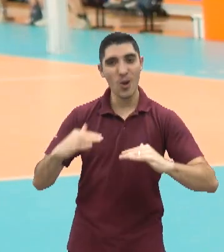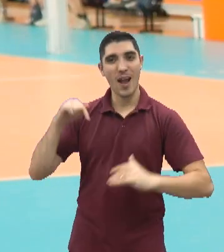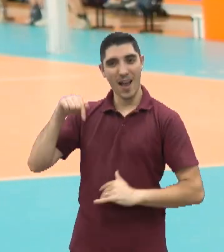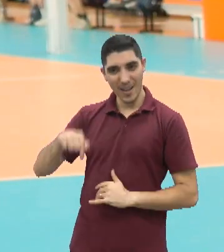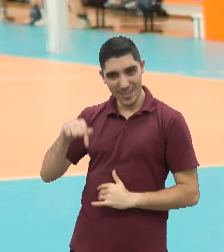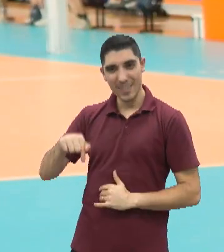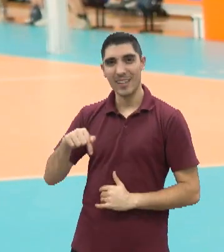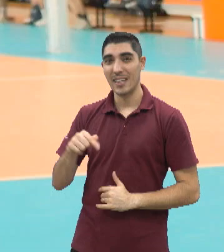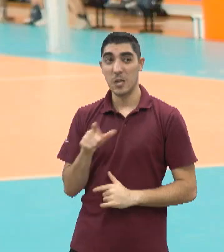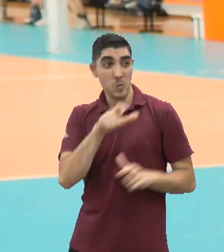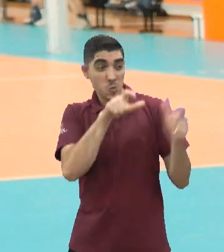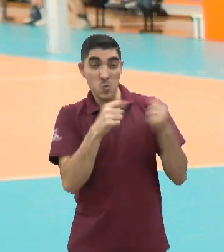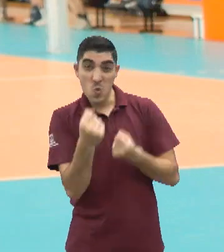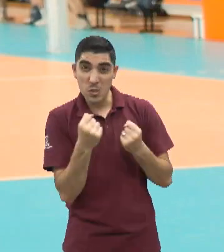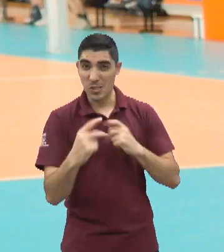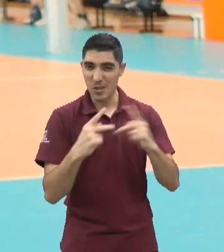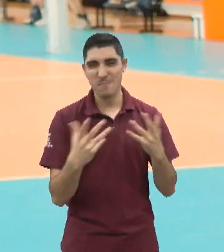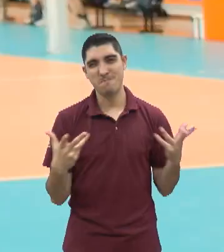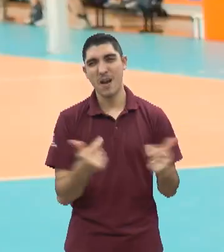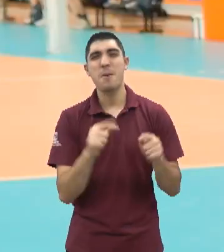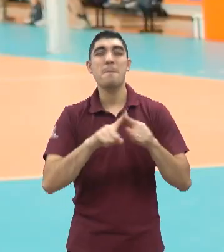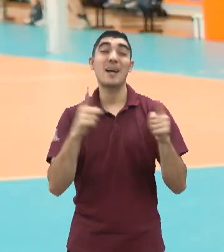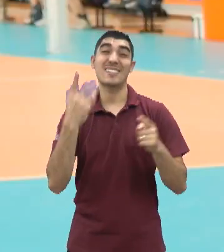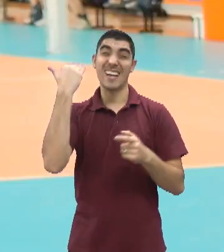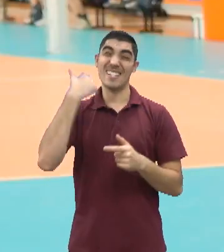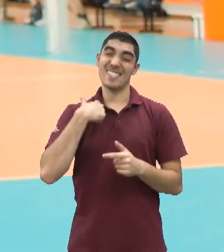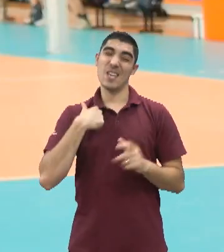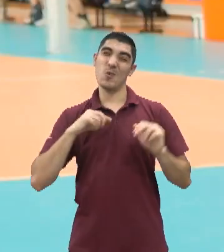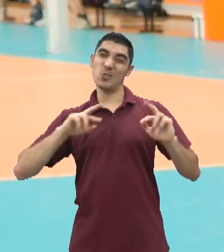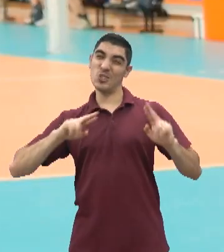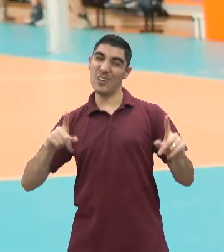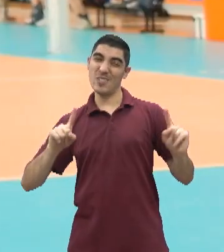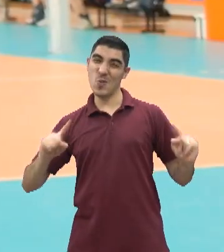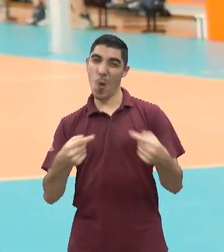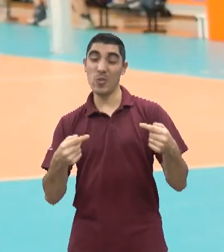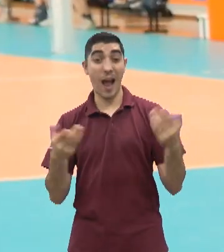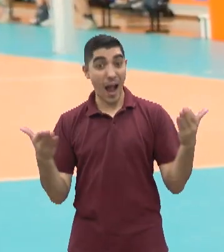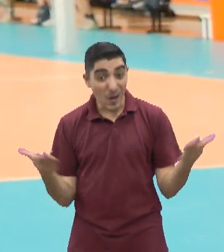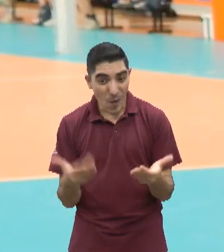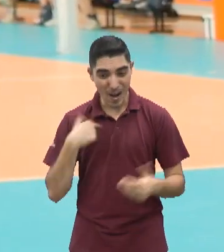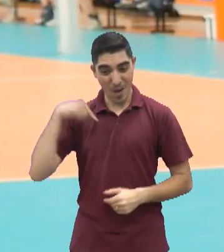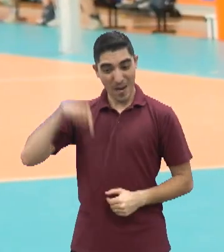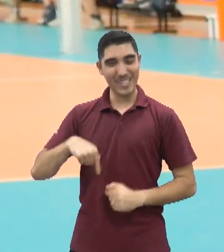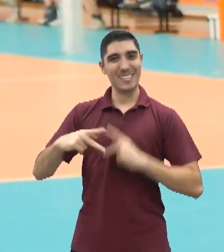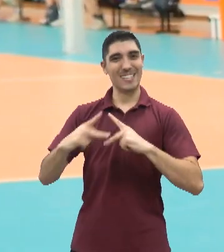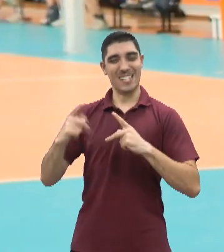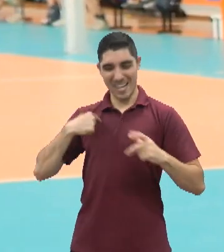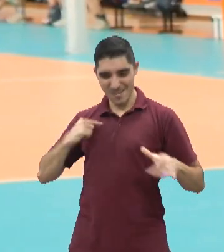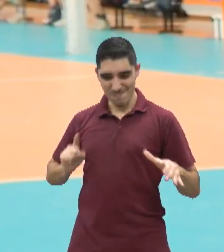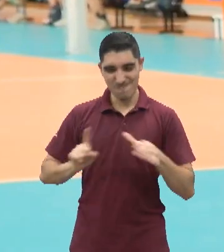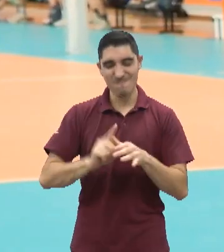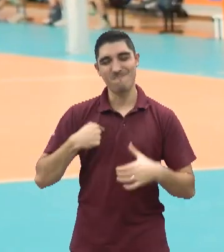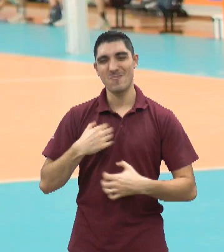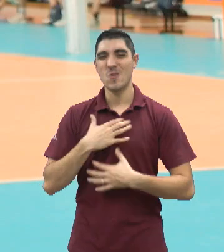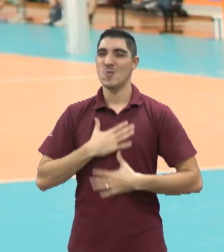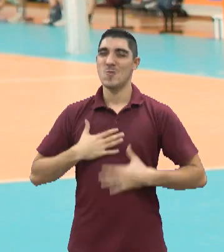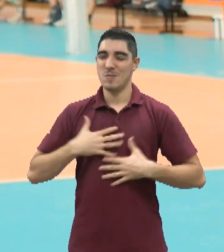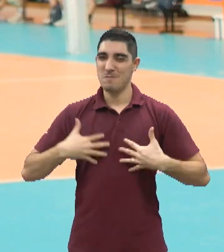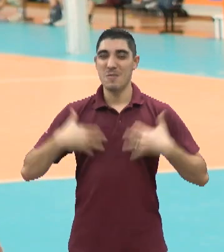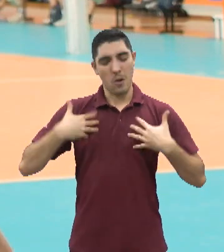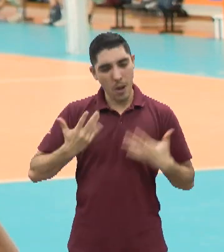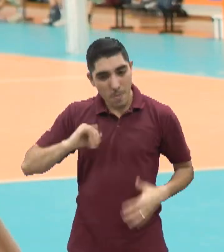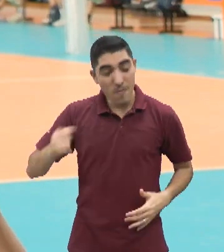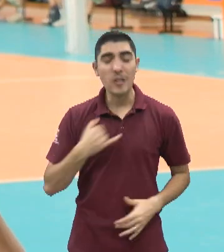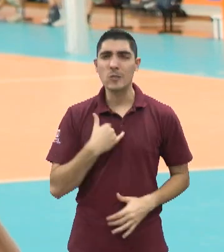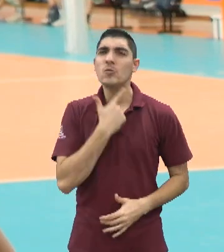essa torcida maravilhosa, só que numa sensação um pouco diferente. Eu tô com a cabeça muito boa, cara, muito feliz de estar aqui, querendo aproveitar muita oportunidade, com muita sede,